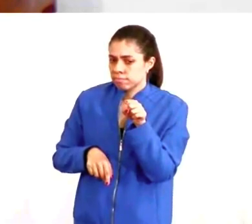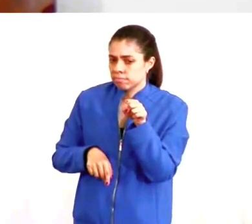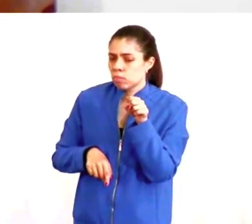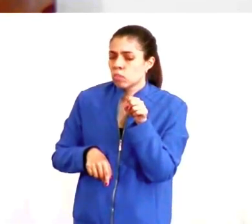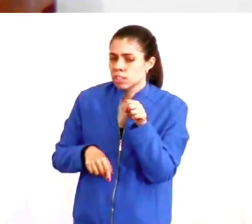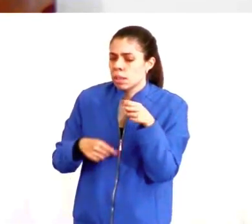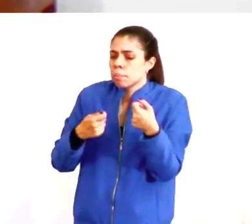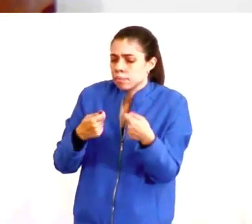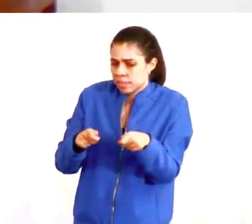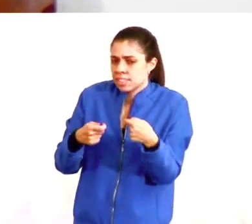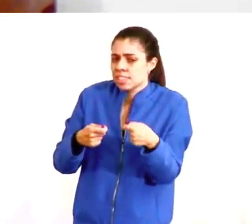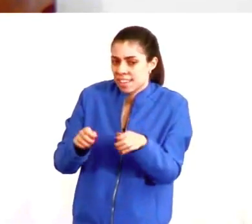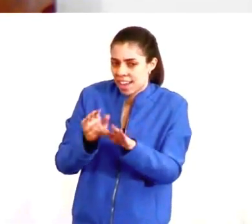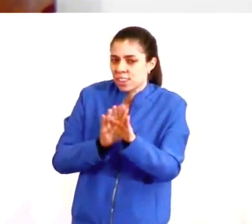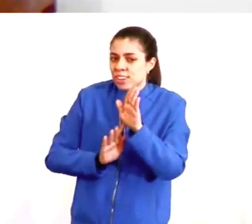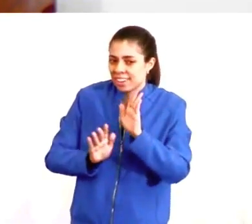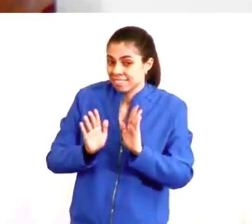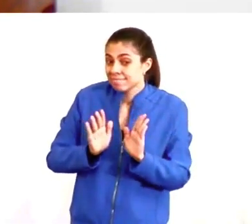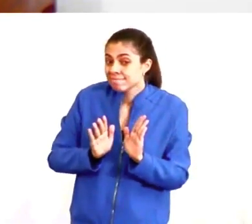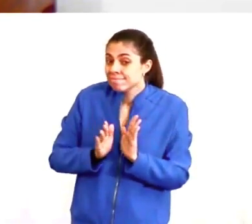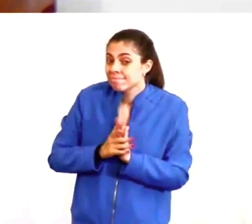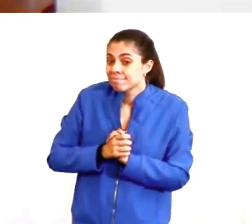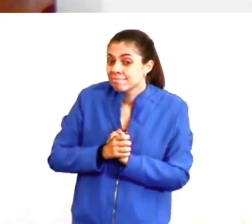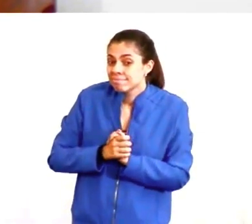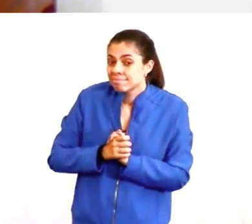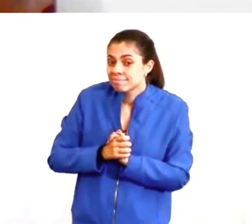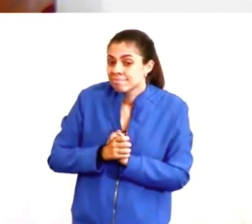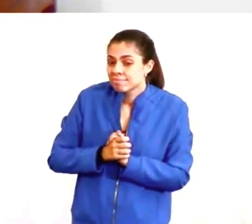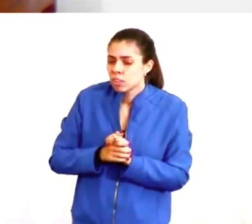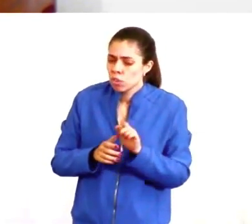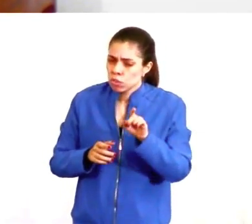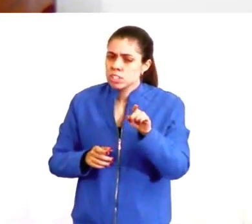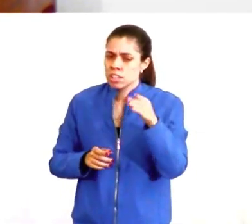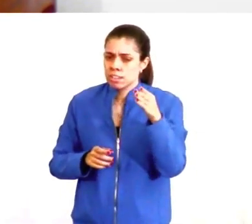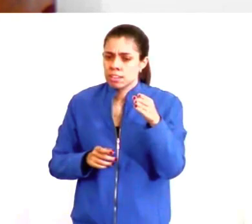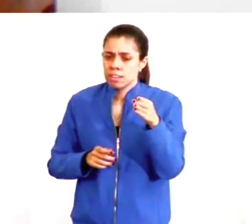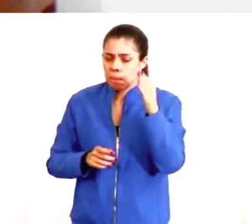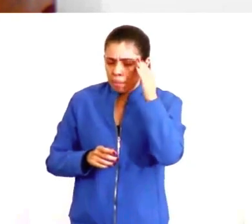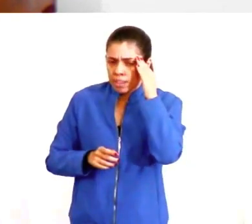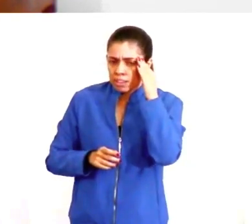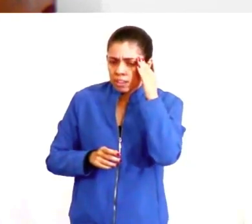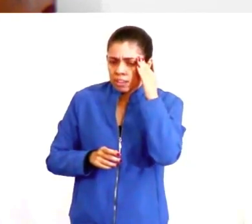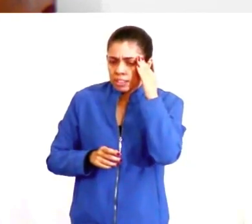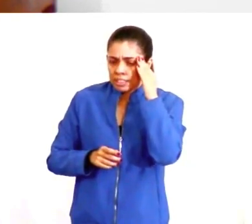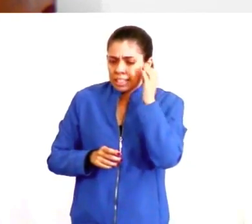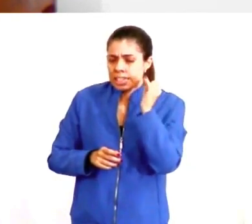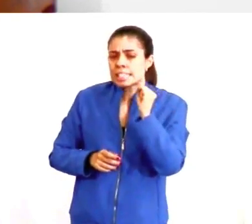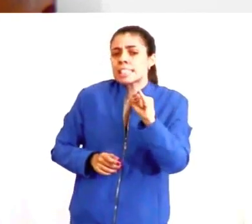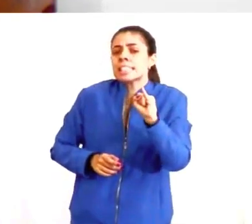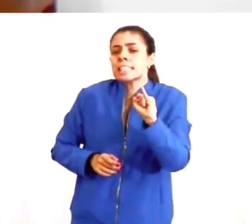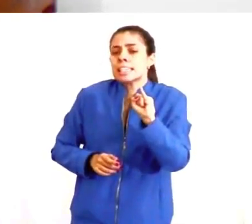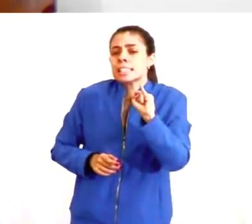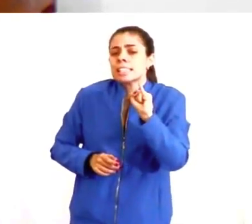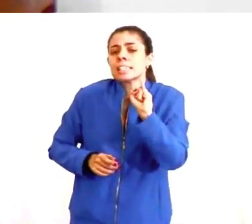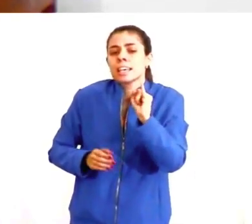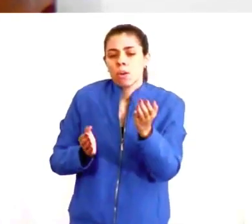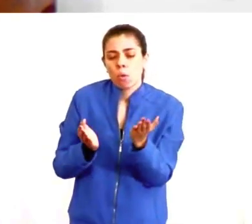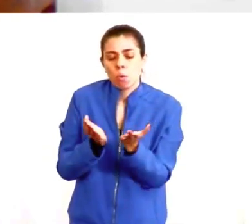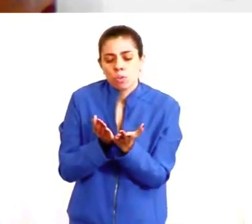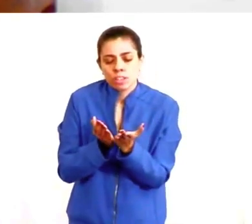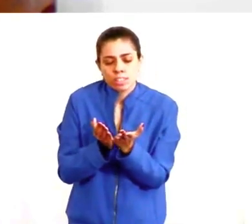cristão adorar ao Senhor, em espírito e em verdade, se relacionar ao Senhor em